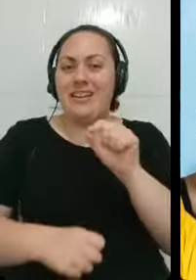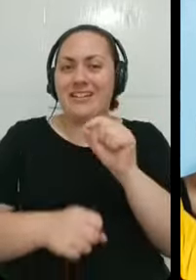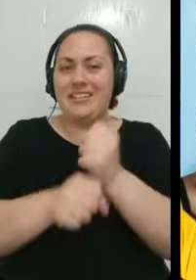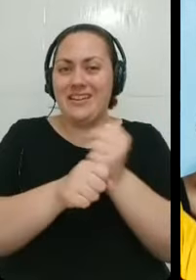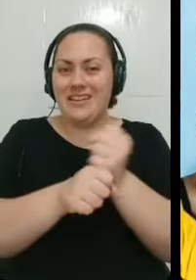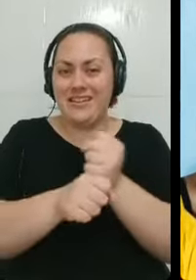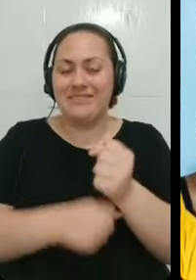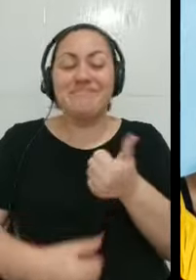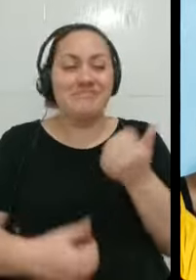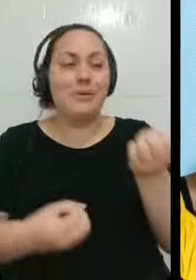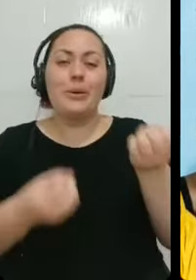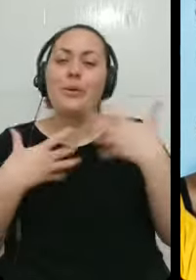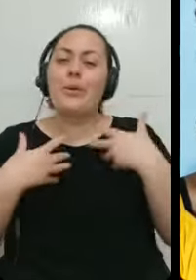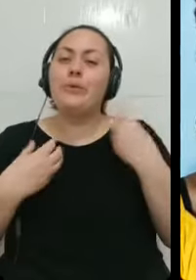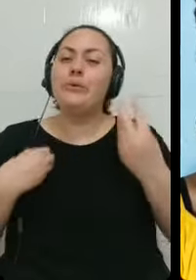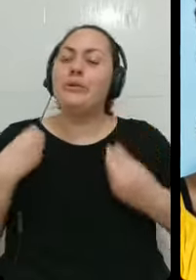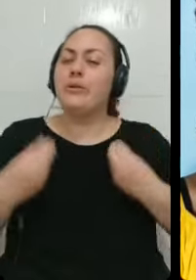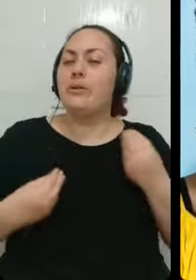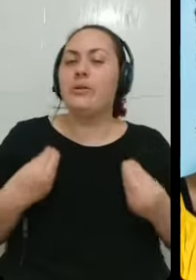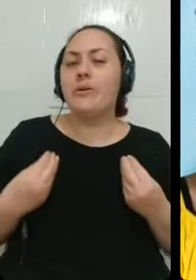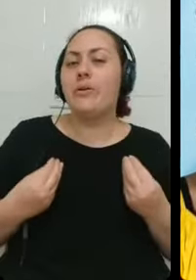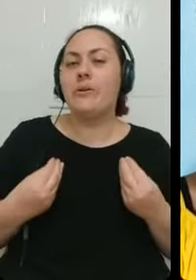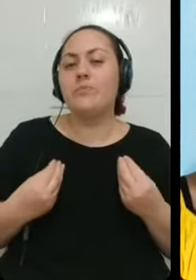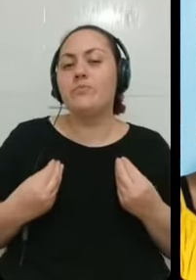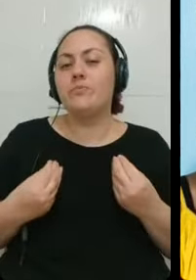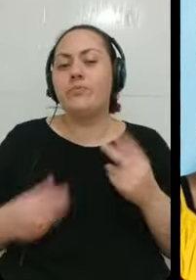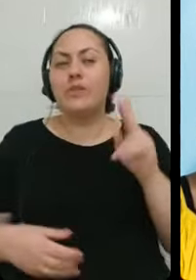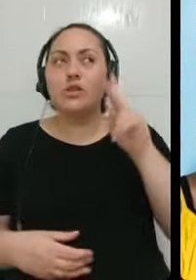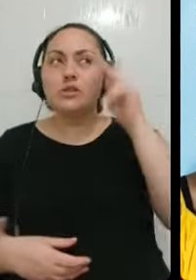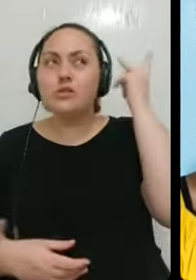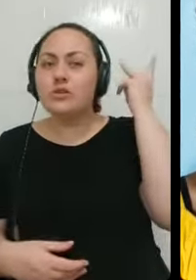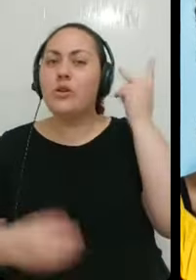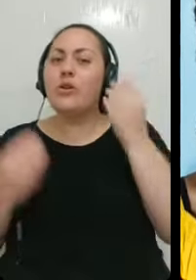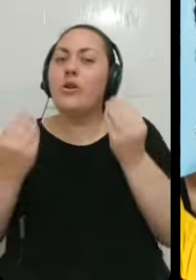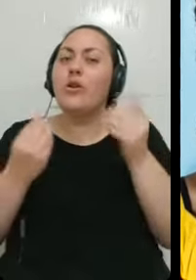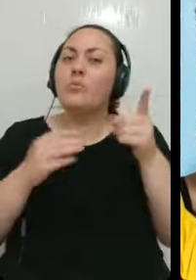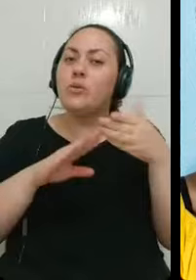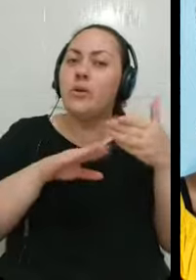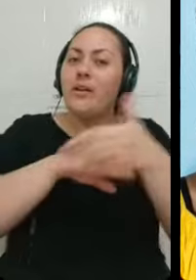assim da, né? Dele, um pouquinho da tua entrada nele.